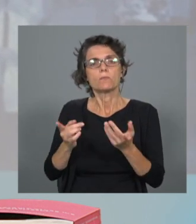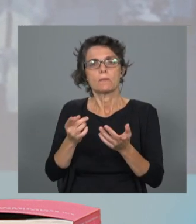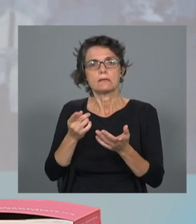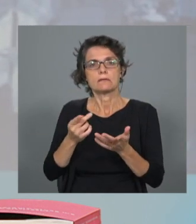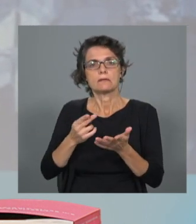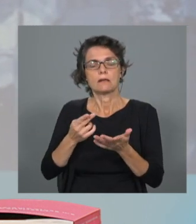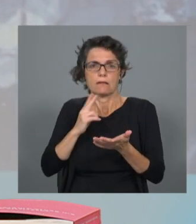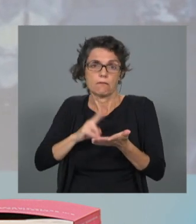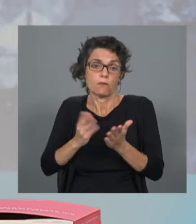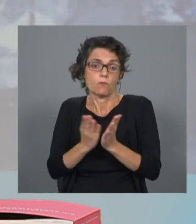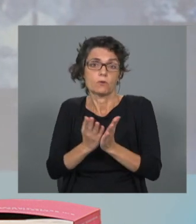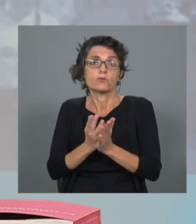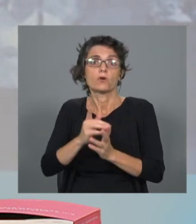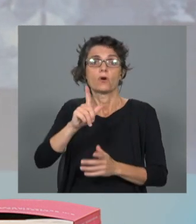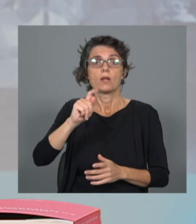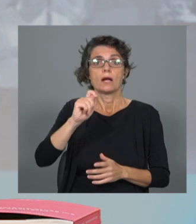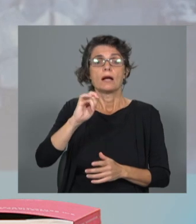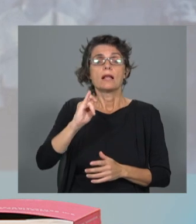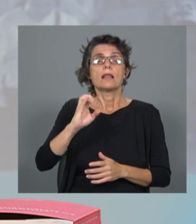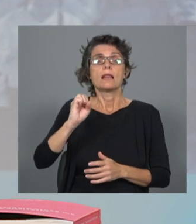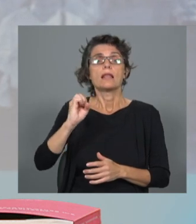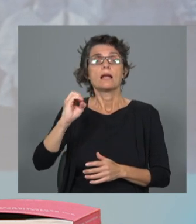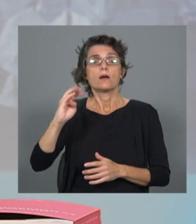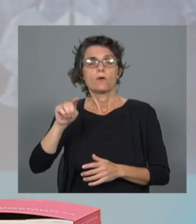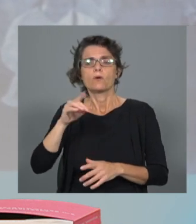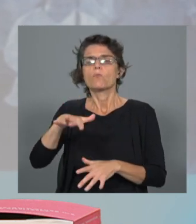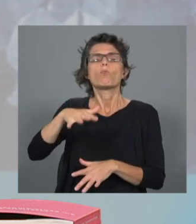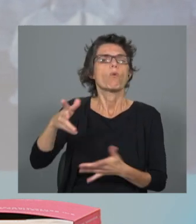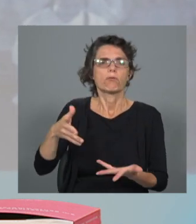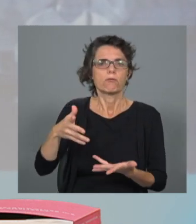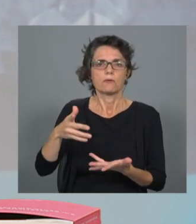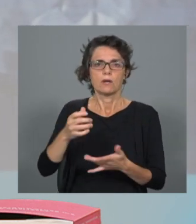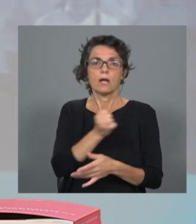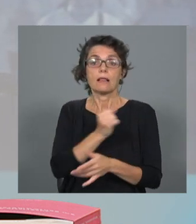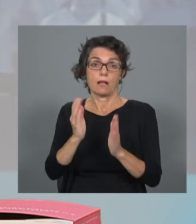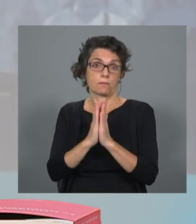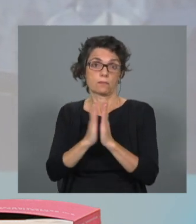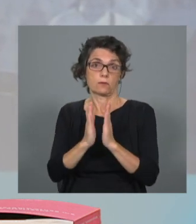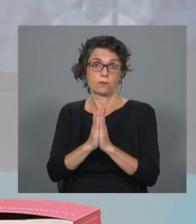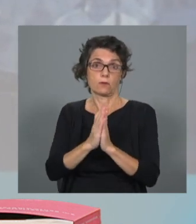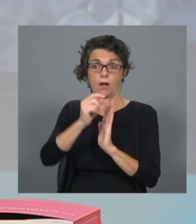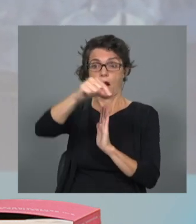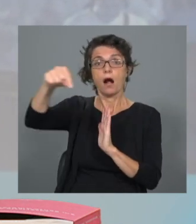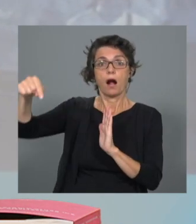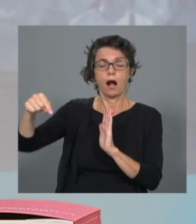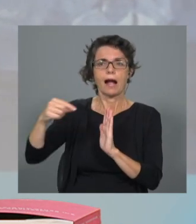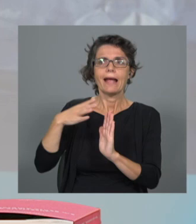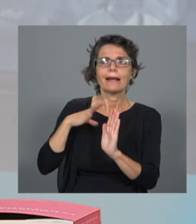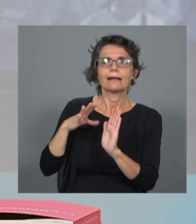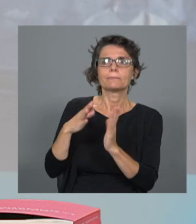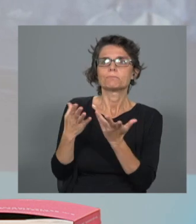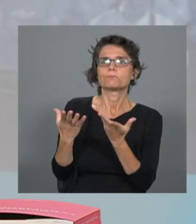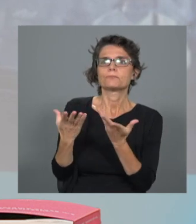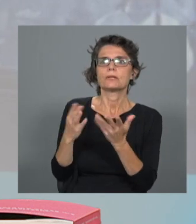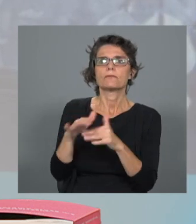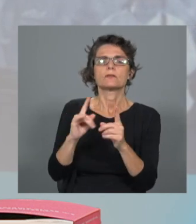Leigos ela é situada sobretudo nas paróquias, pretende ser uma descentralização